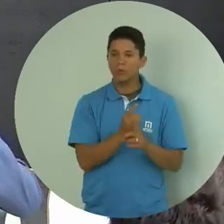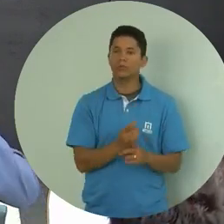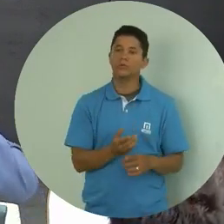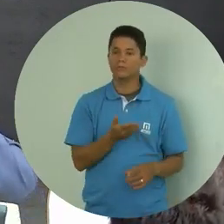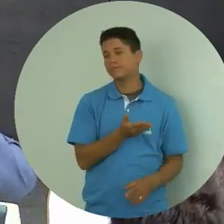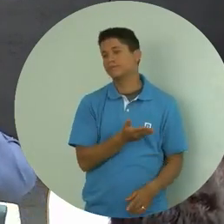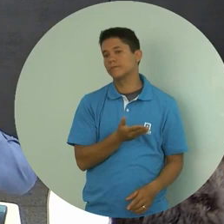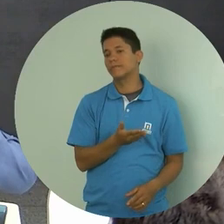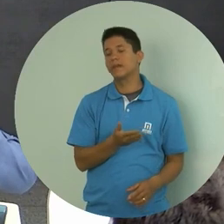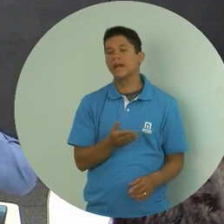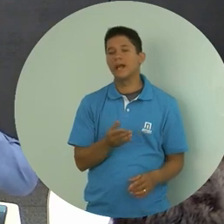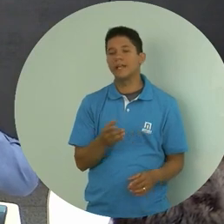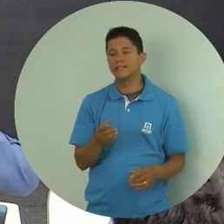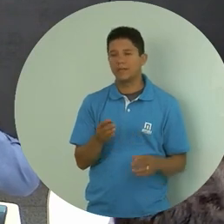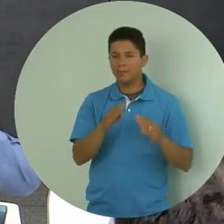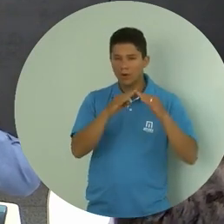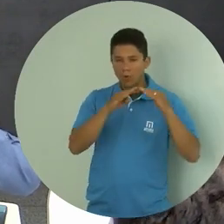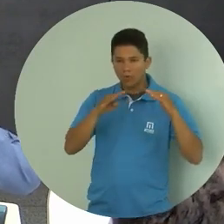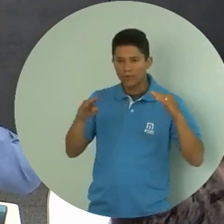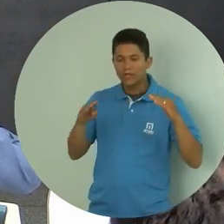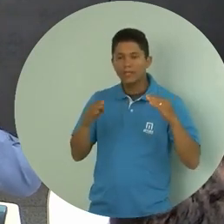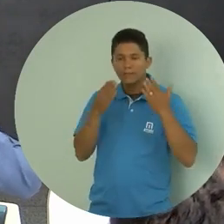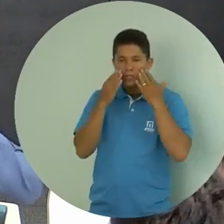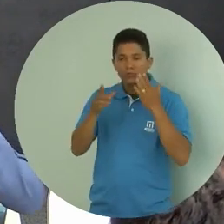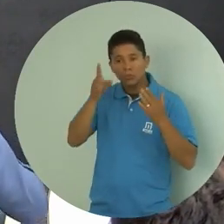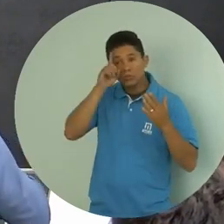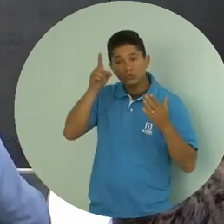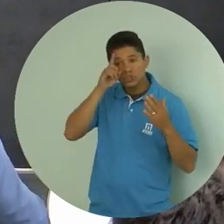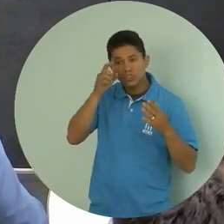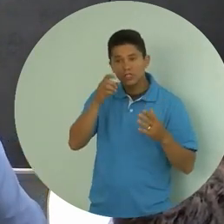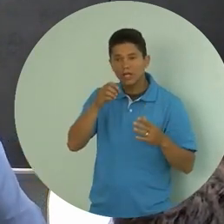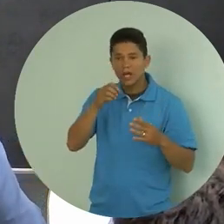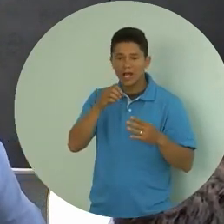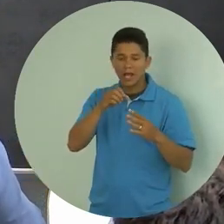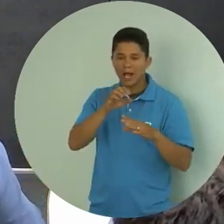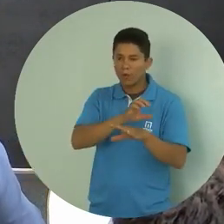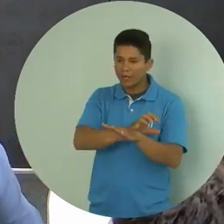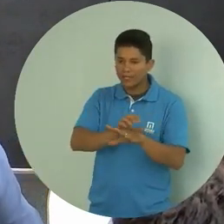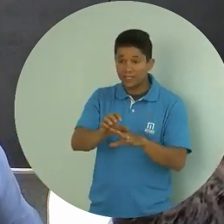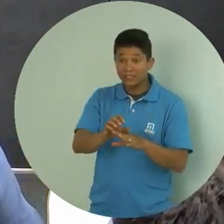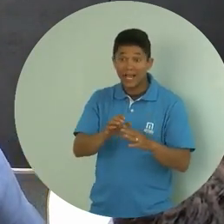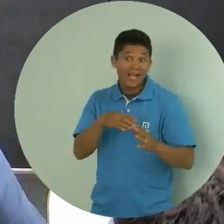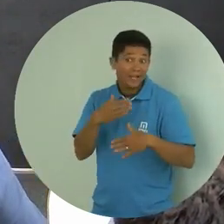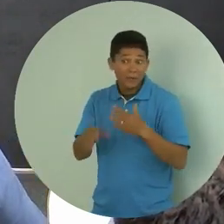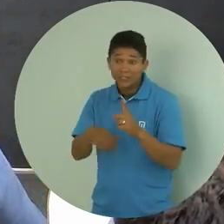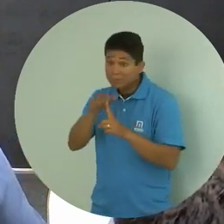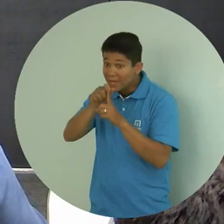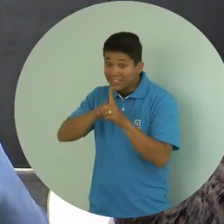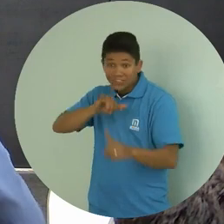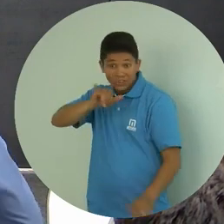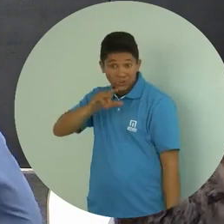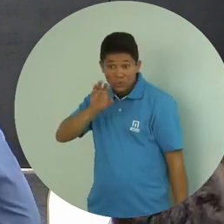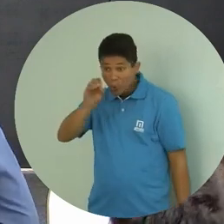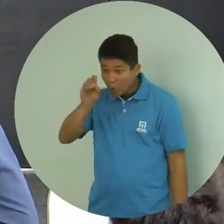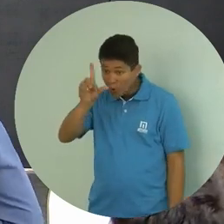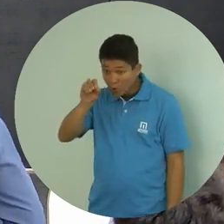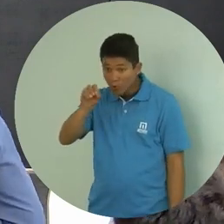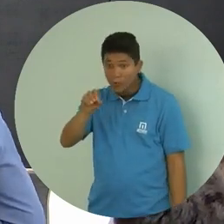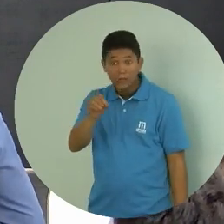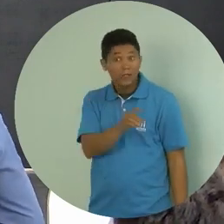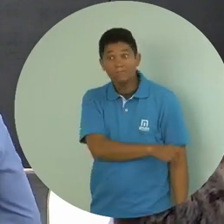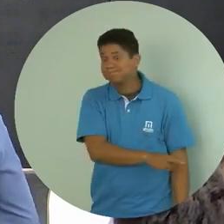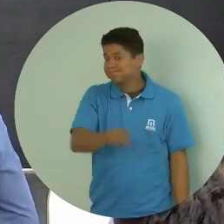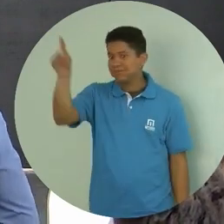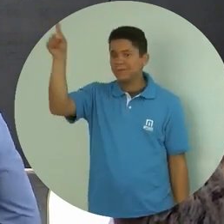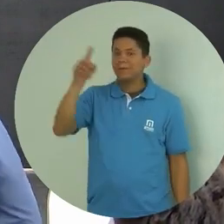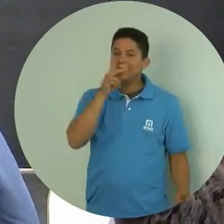diárias. Na hora que chega em julho, ela fala assim, que foi quando a nossa central... E a central não é só a central, né?